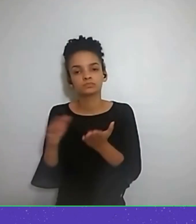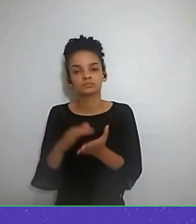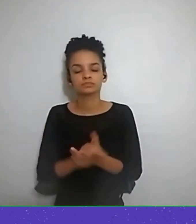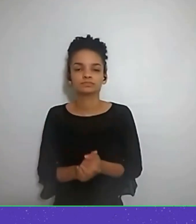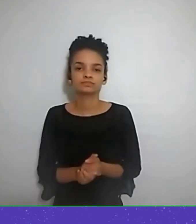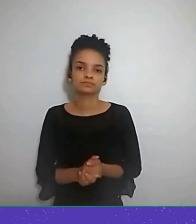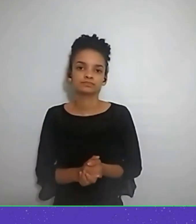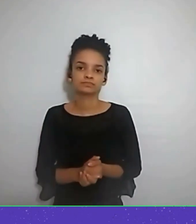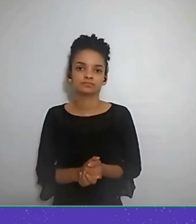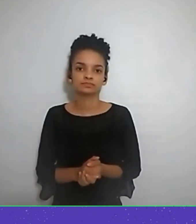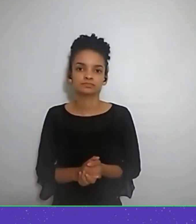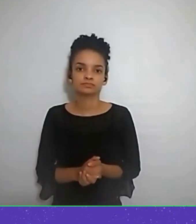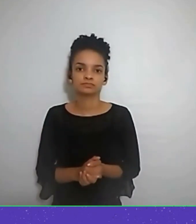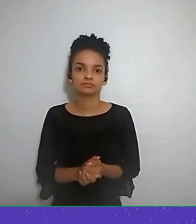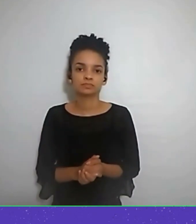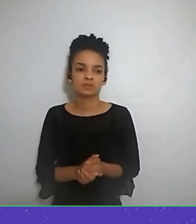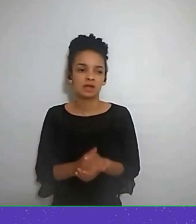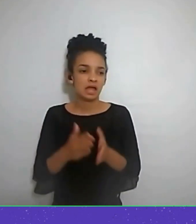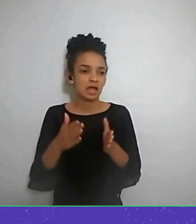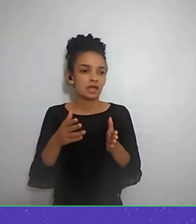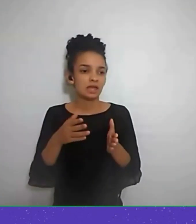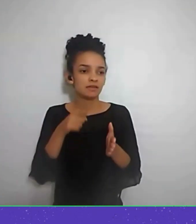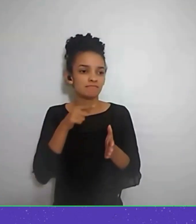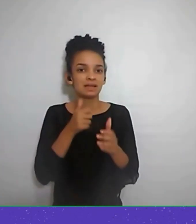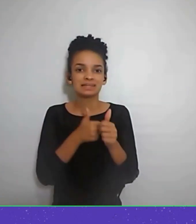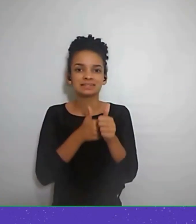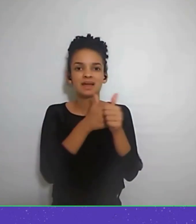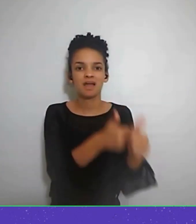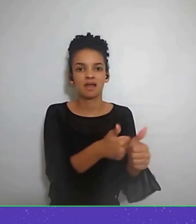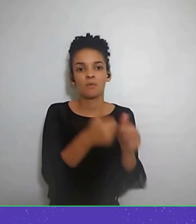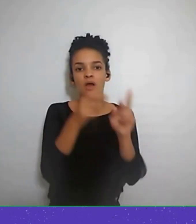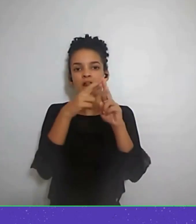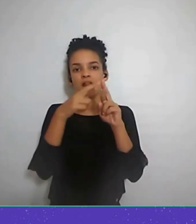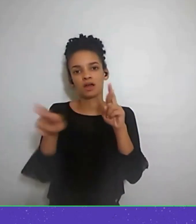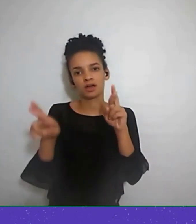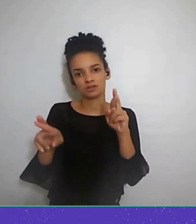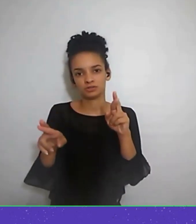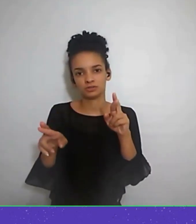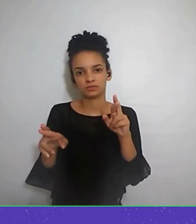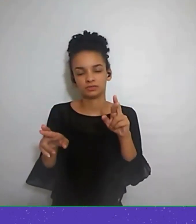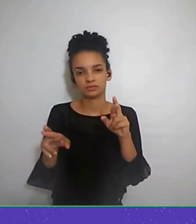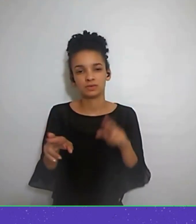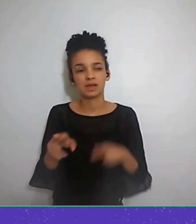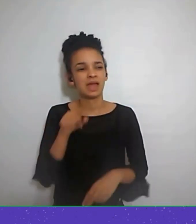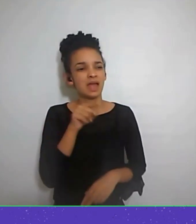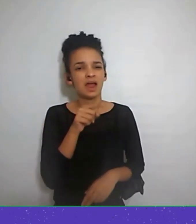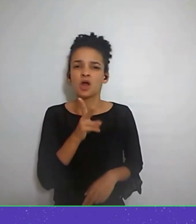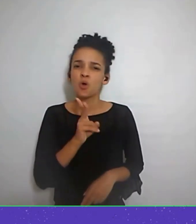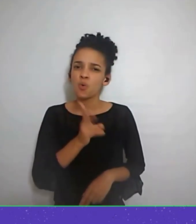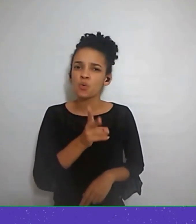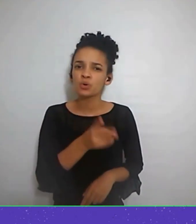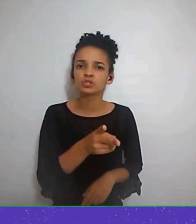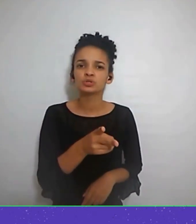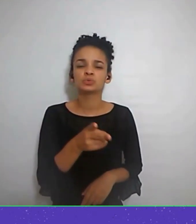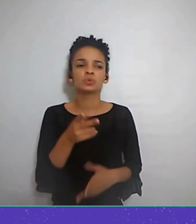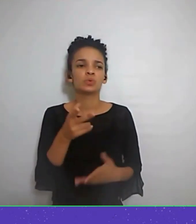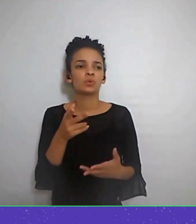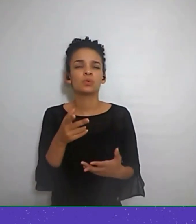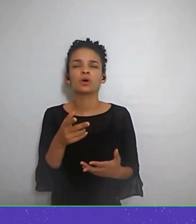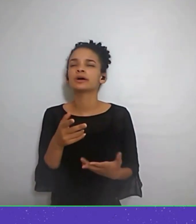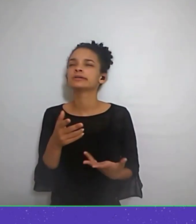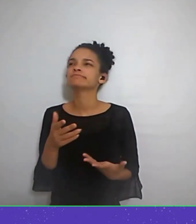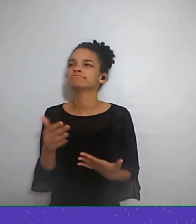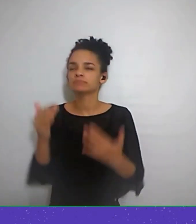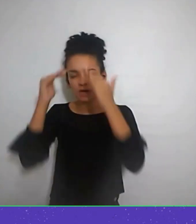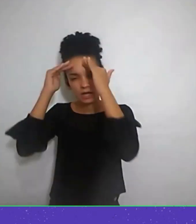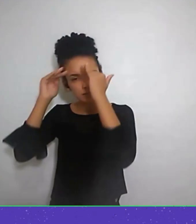de uma religião. E eles continuam sendo zelosos por Deus,